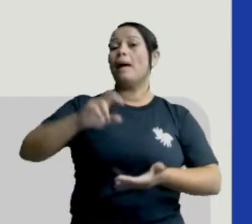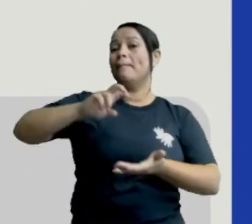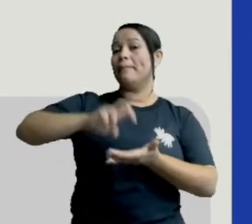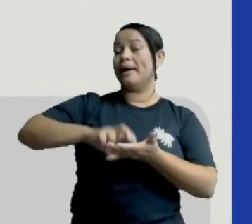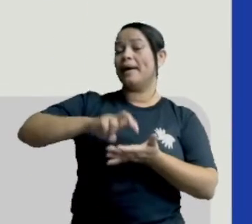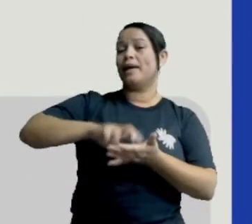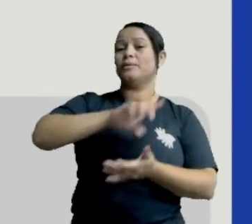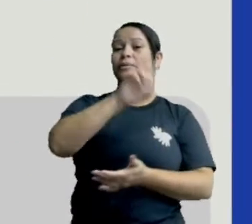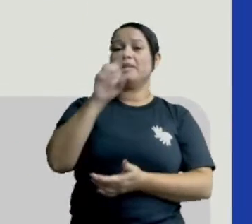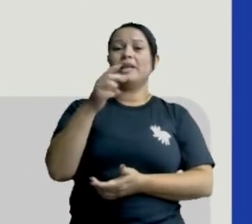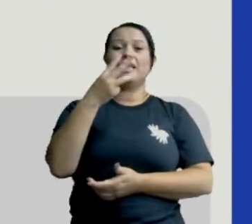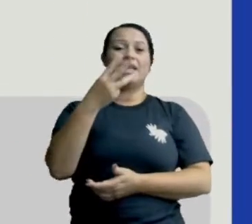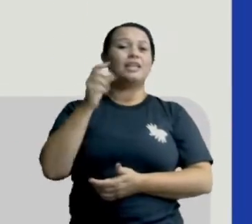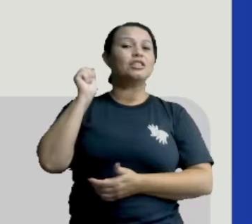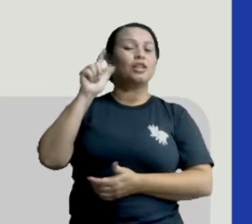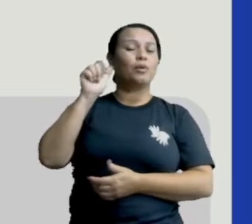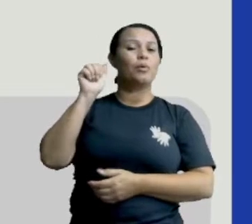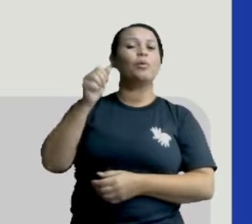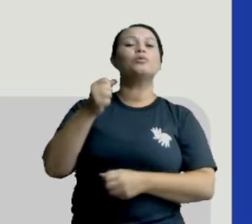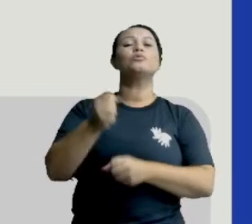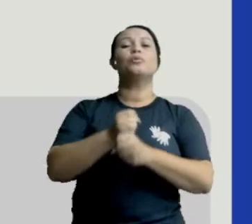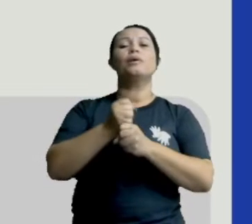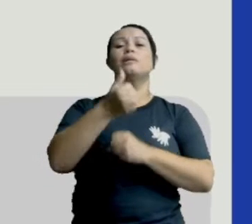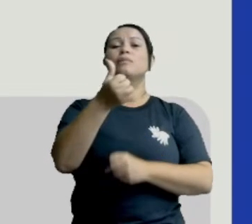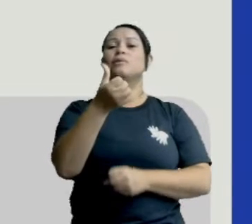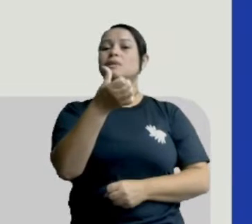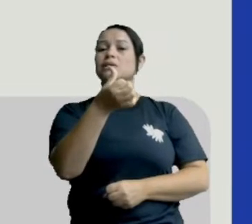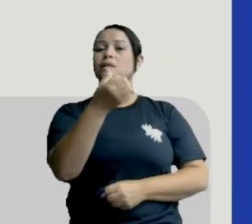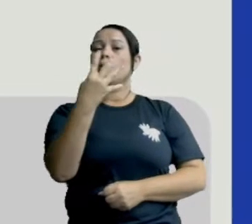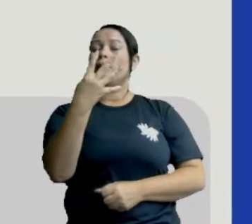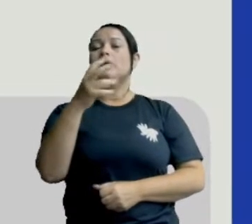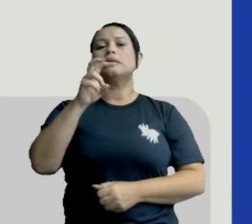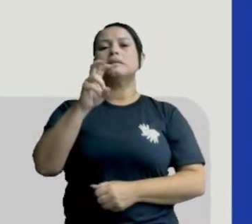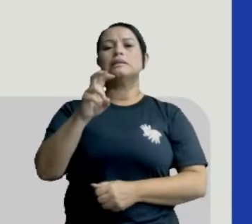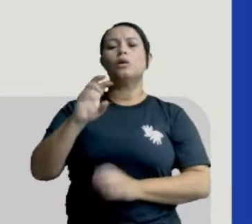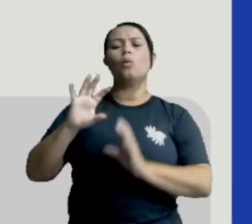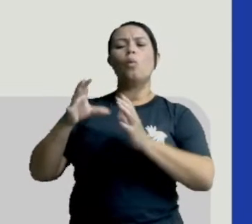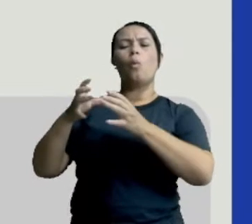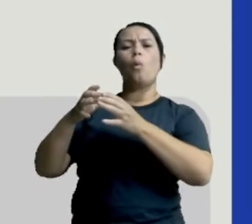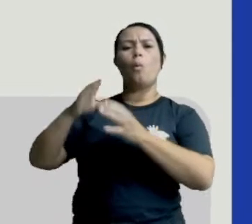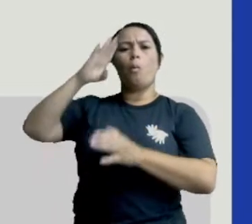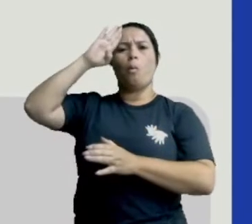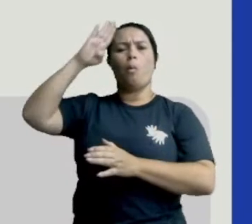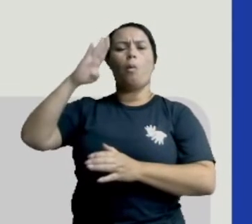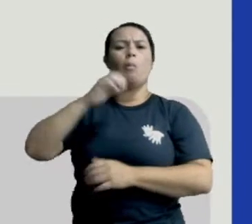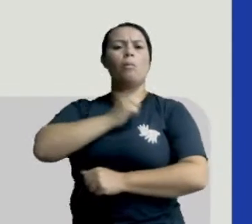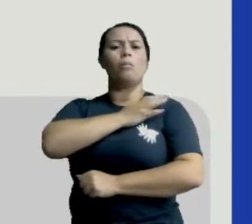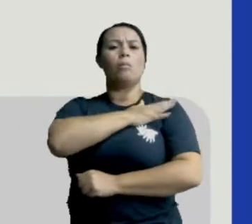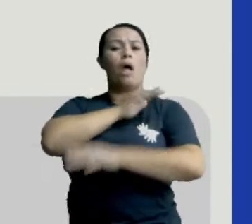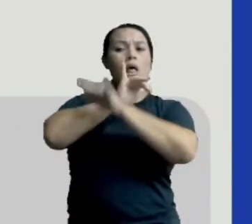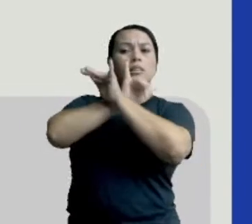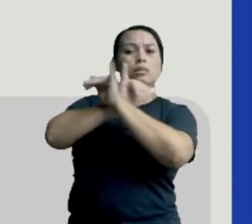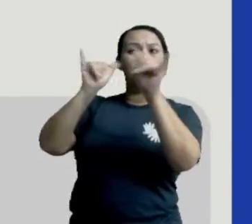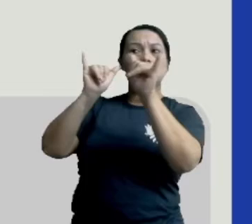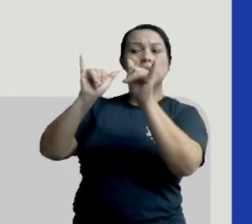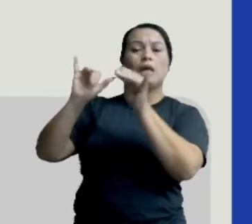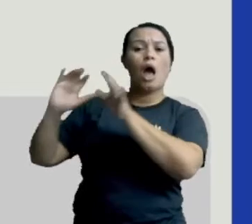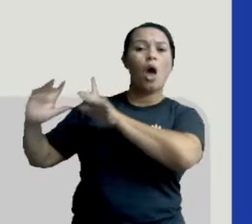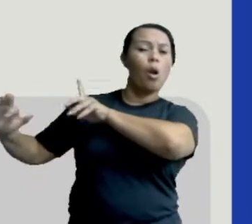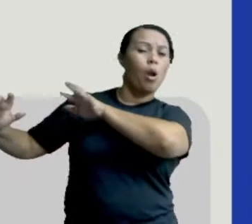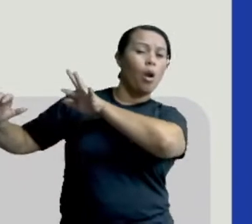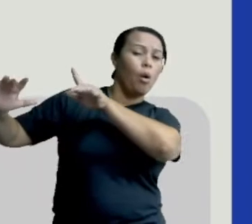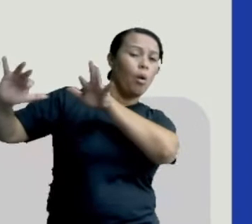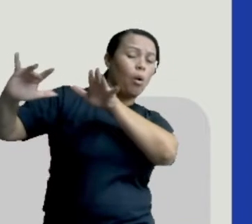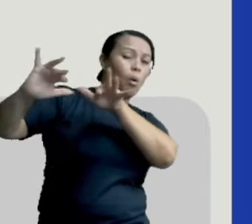Na manhã de 3 de agosto de 1645, as sentinelas brasileiras anunciaram a aproximação